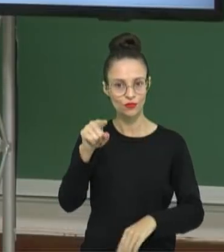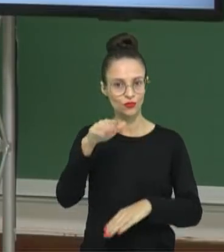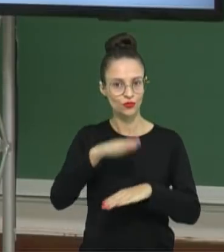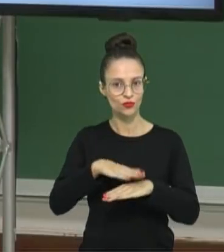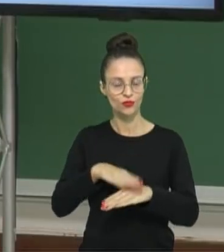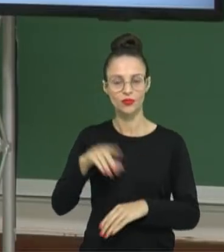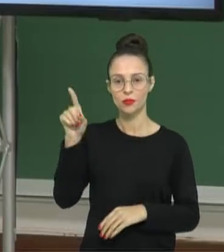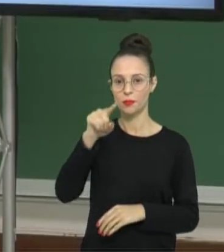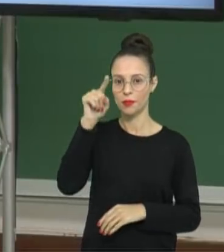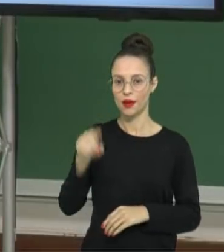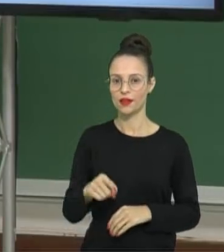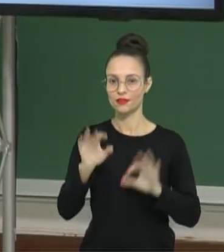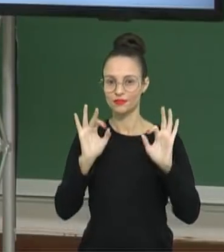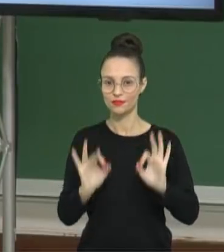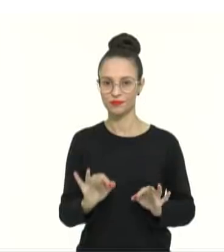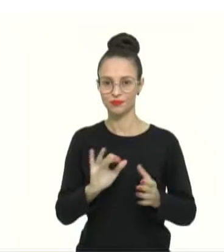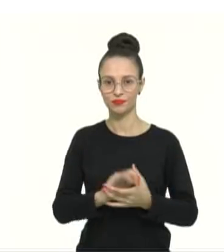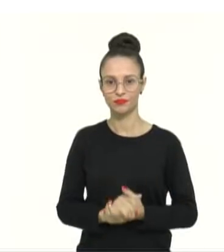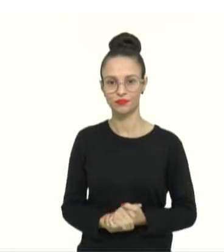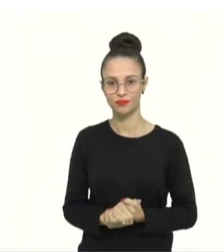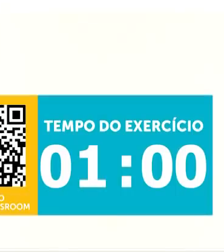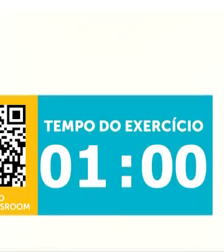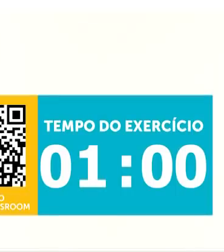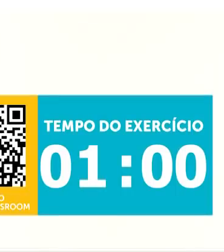coloca, marca a resposta correta.